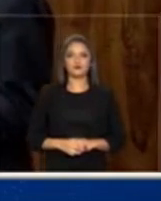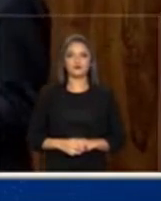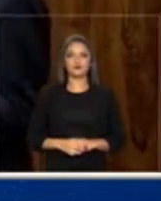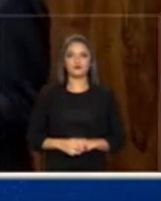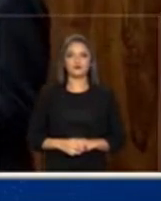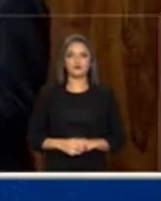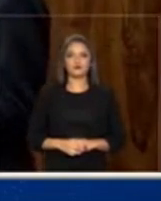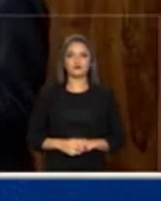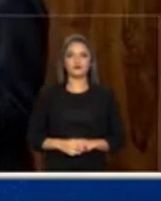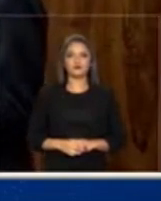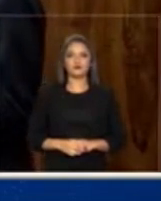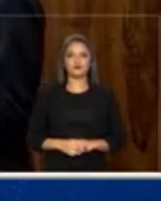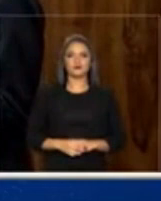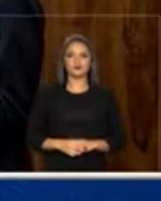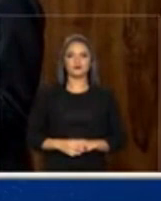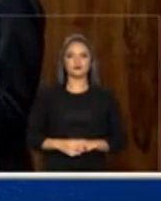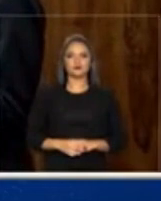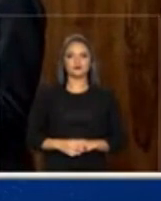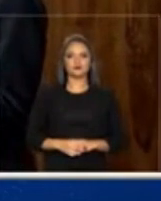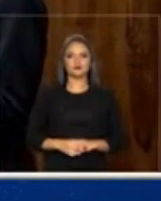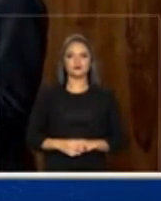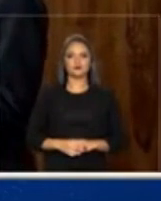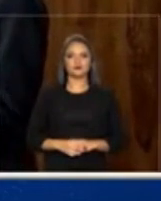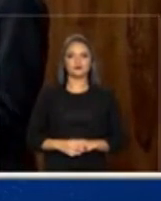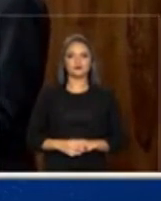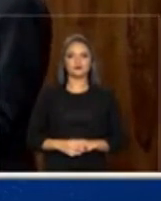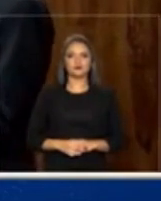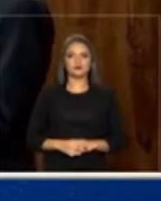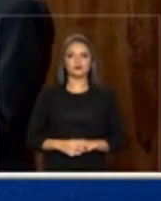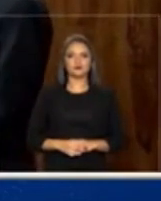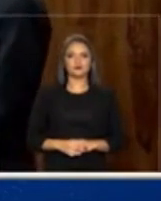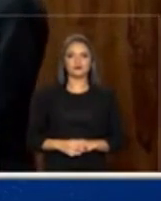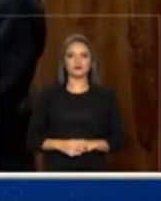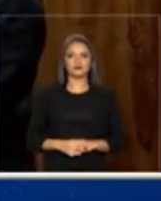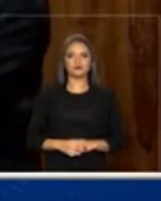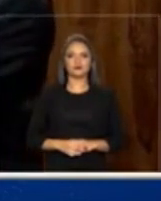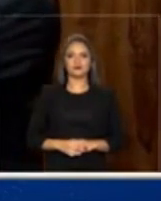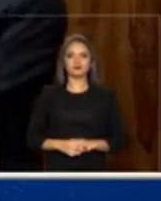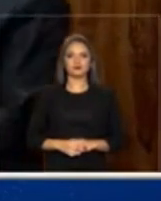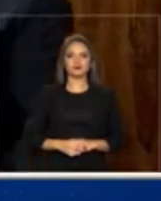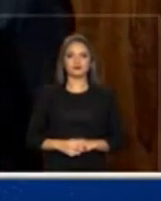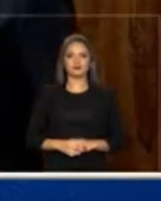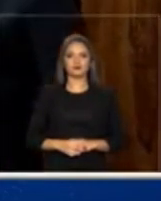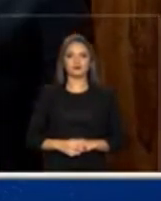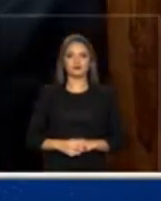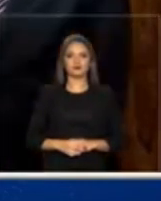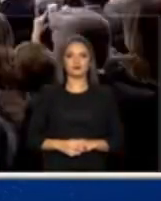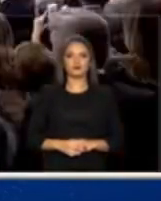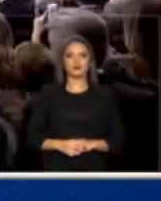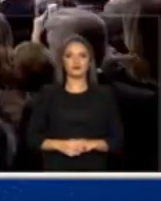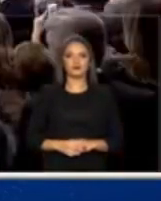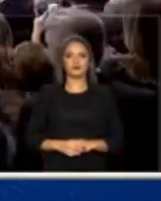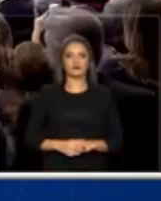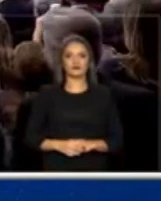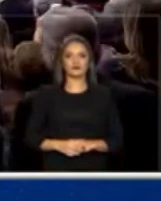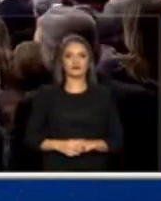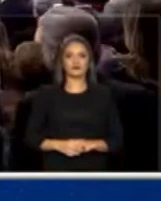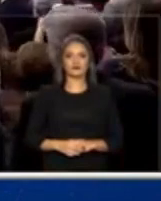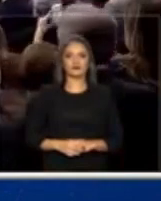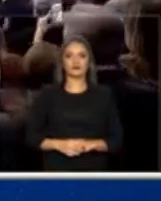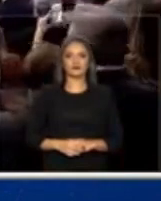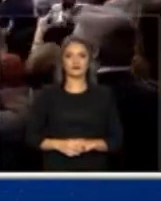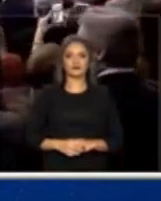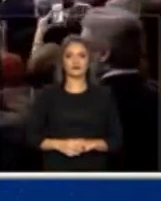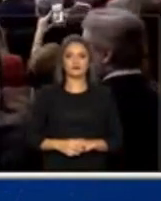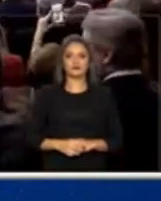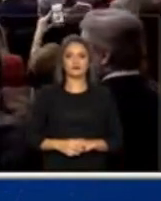cumprimentaram e prometeram uma caça ao povo. É um discurso de puro amor e já